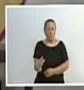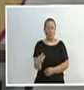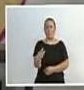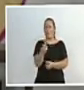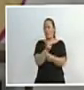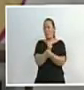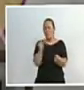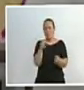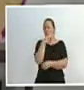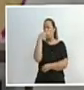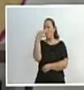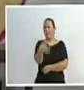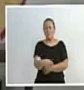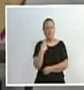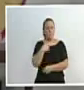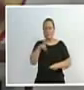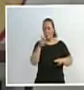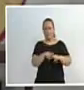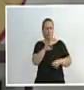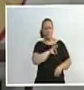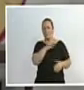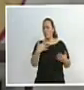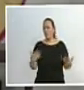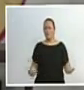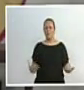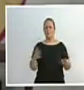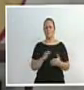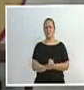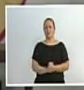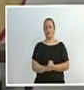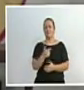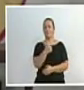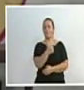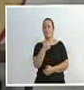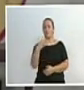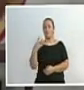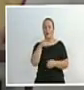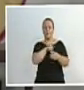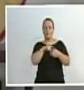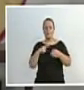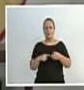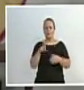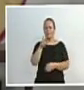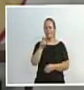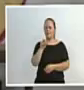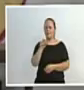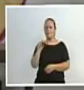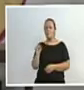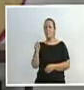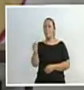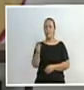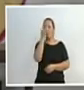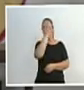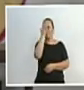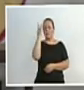cadeia, é caso de polícia. São 24 cidades de 500 mil habitantes.